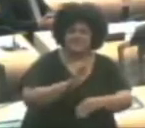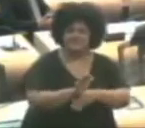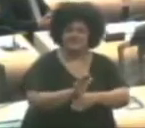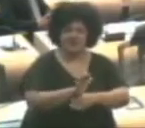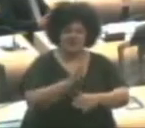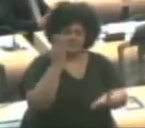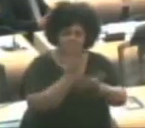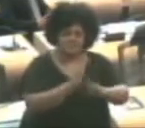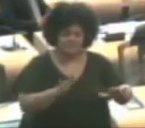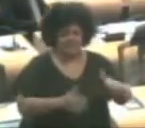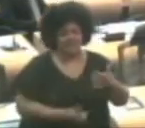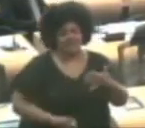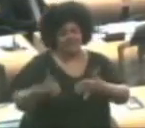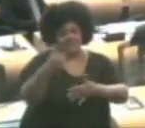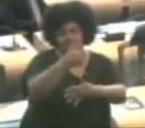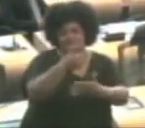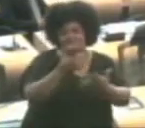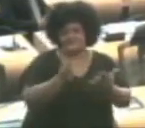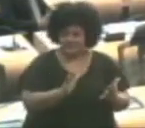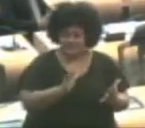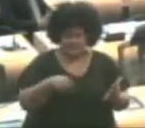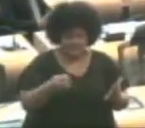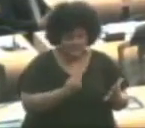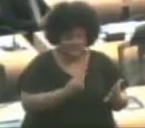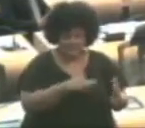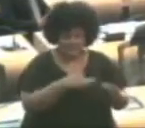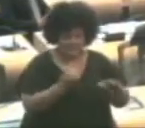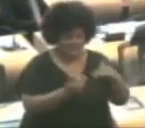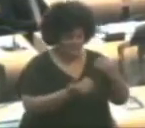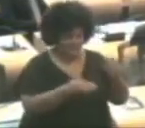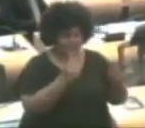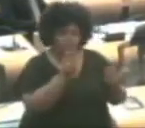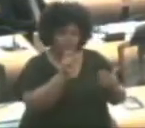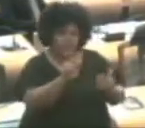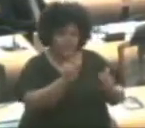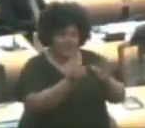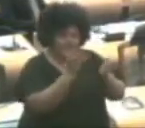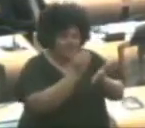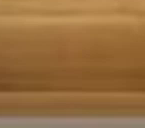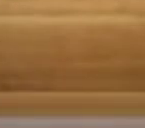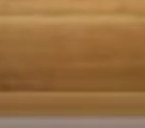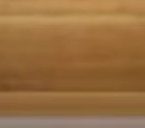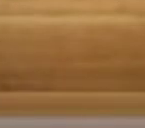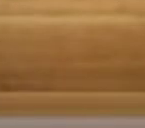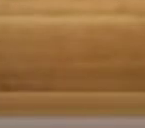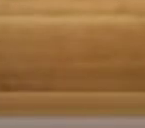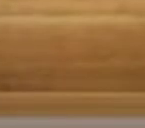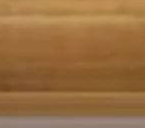privilégios. E não vão matar o nosso direito de sonhar.